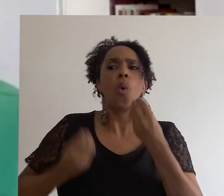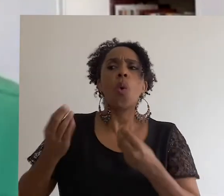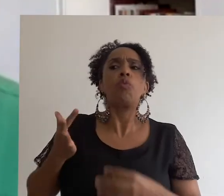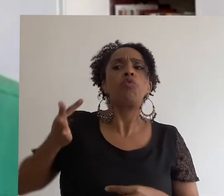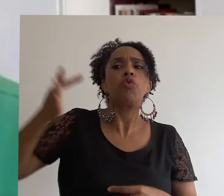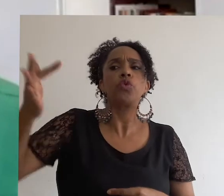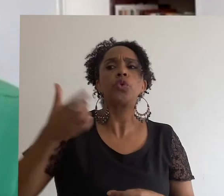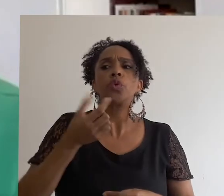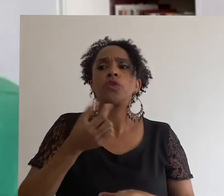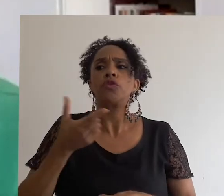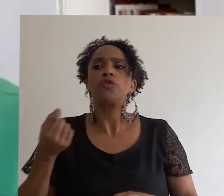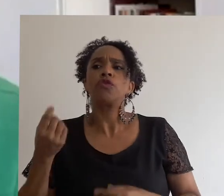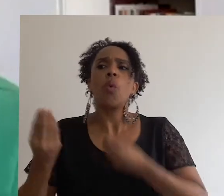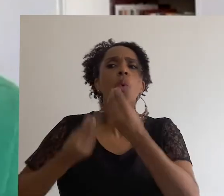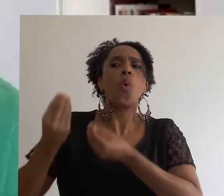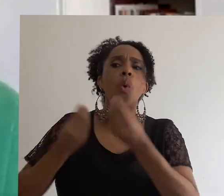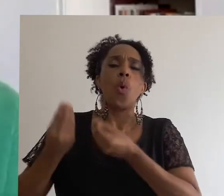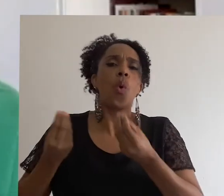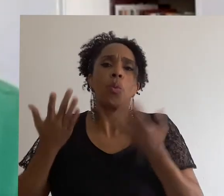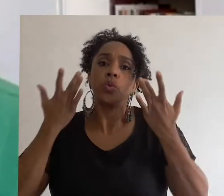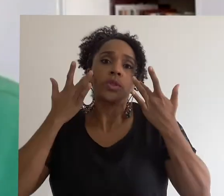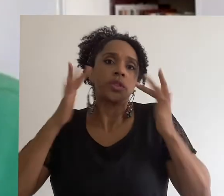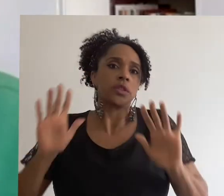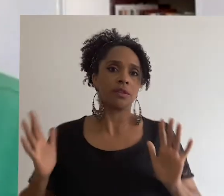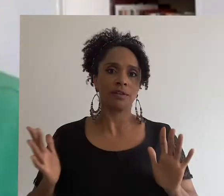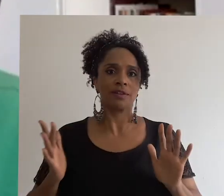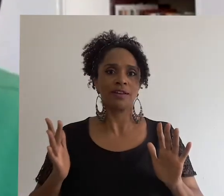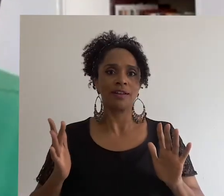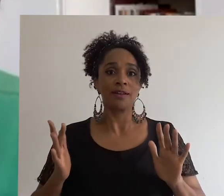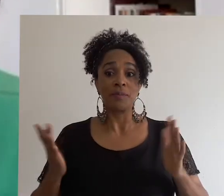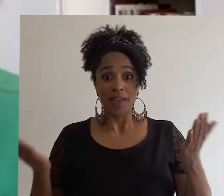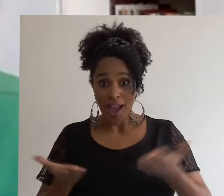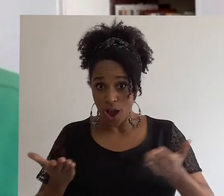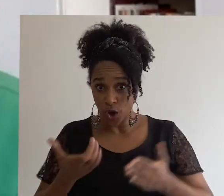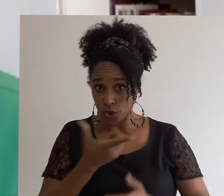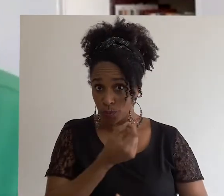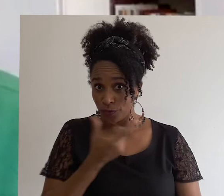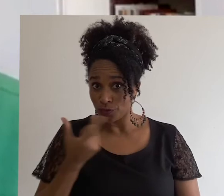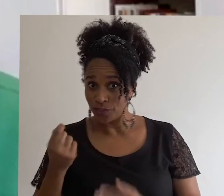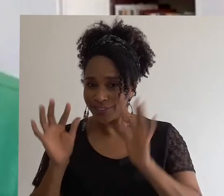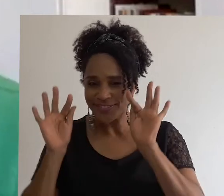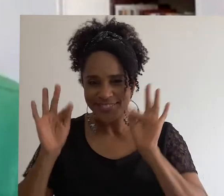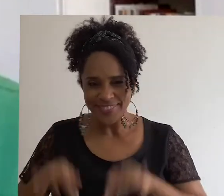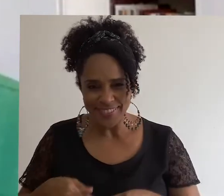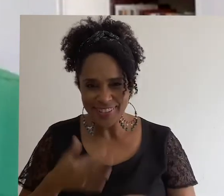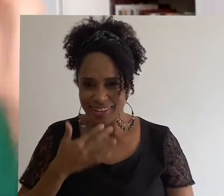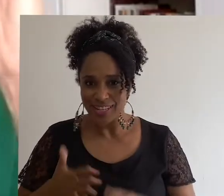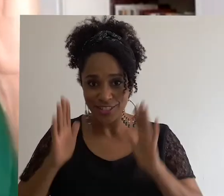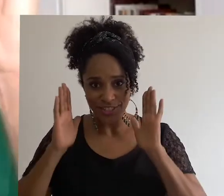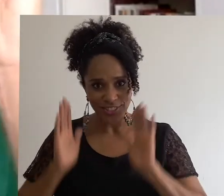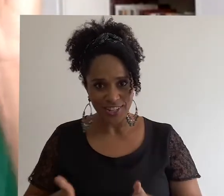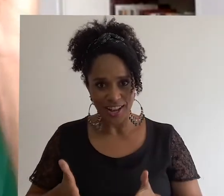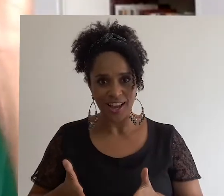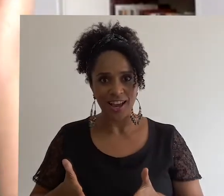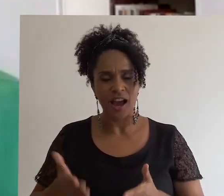que ia acontecer com a instituição. E terminamos agora o ano de 2020,